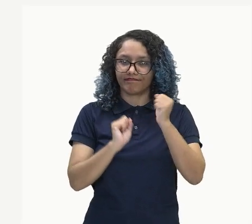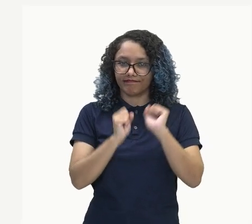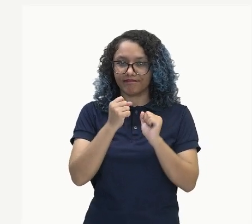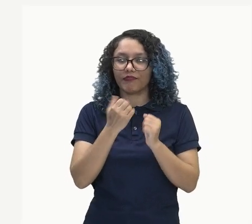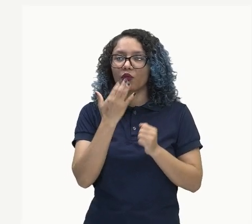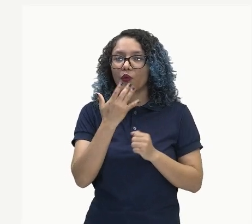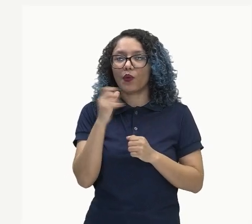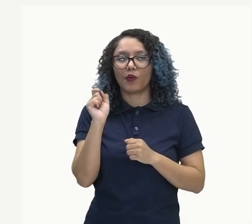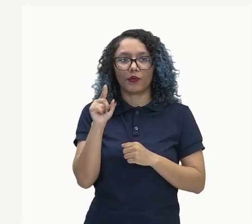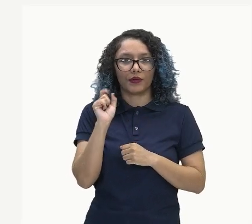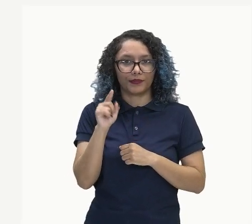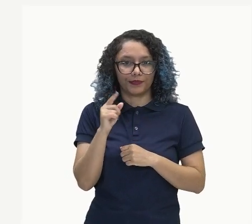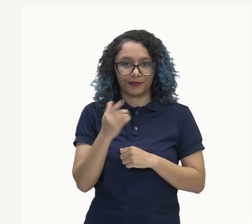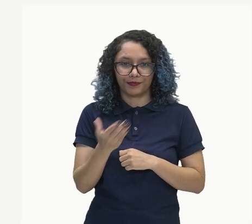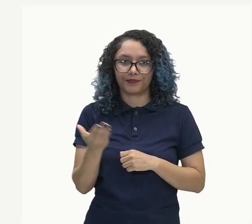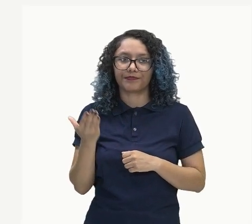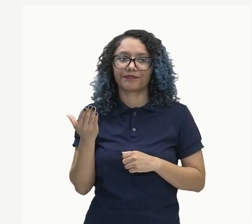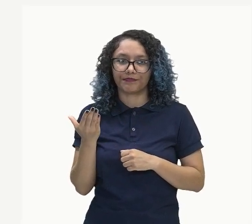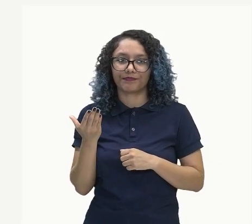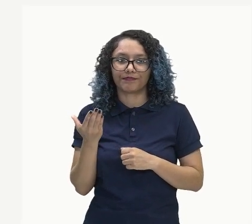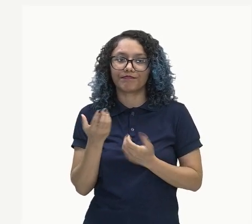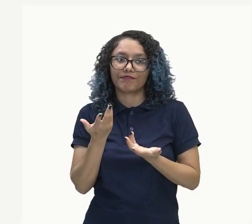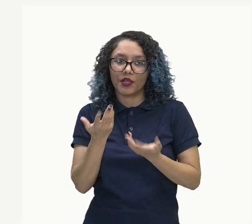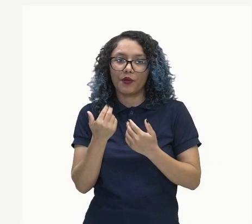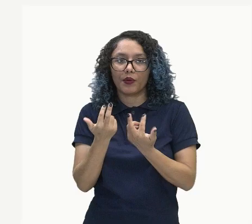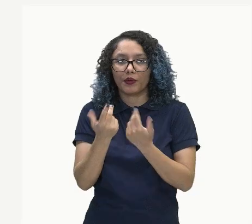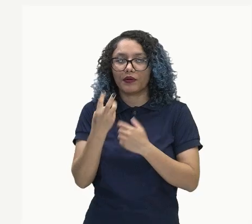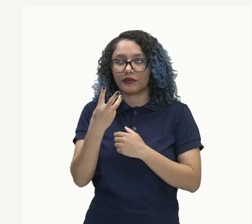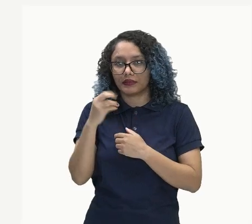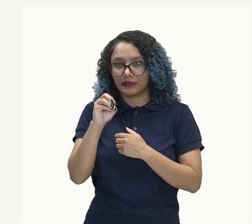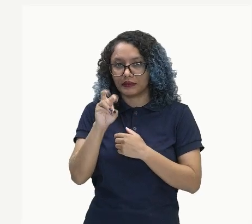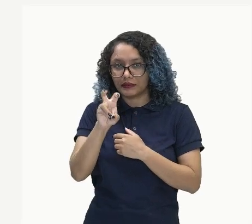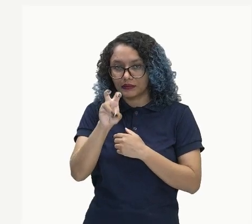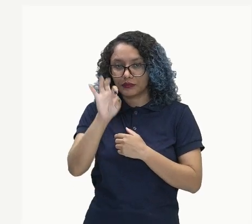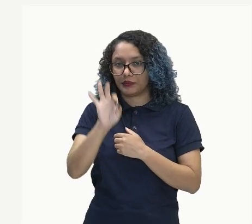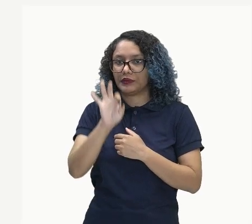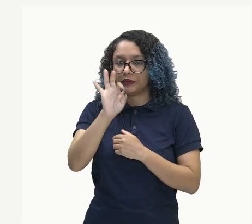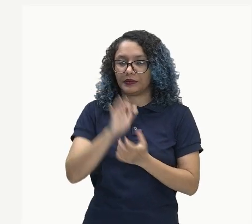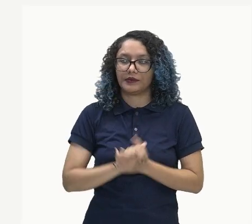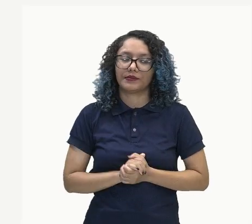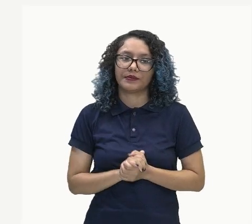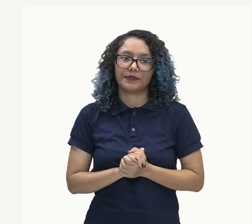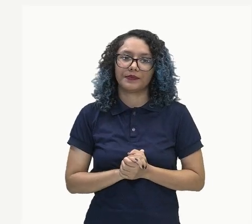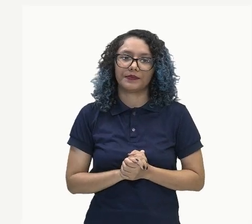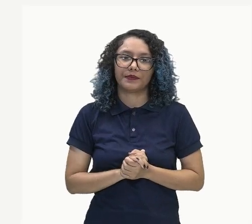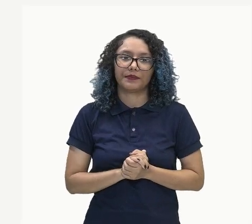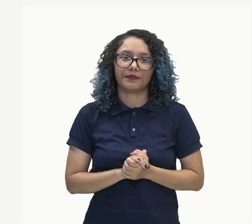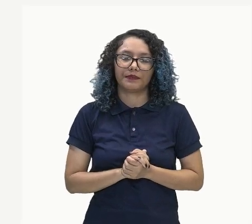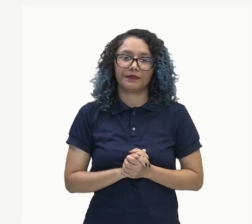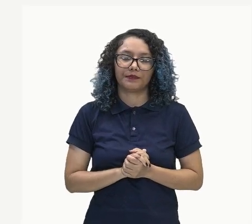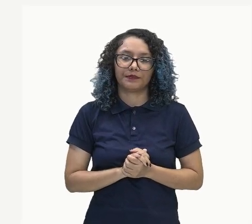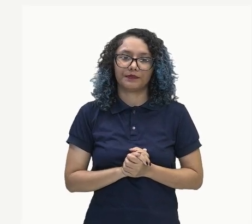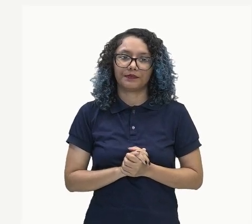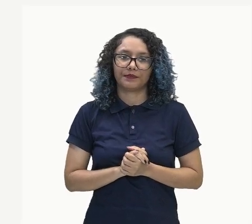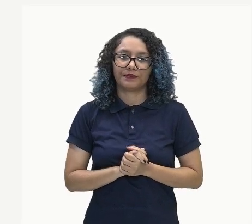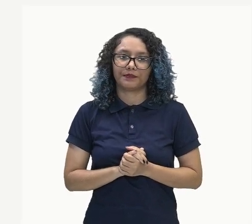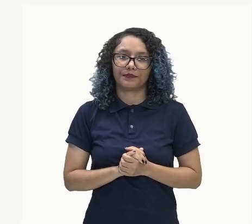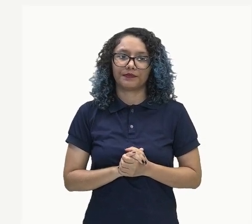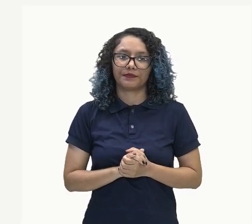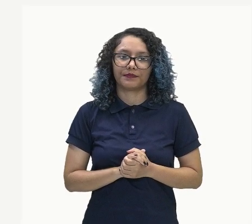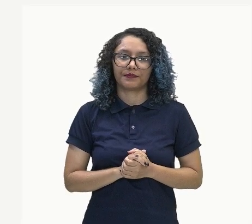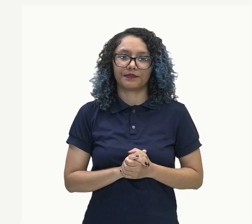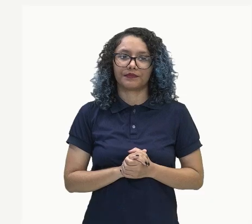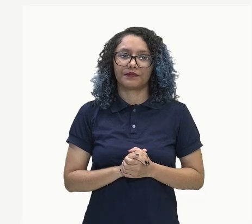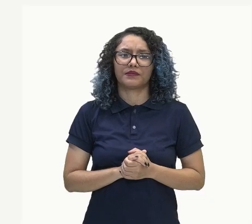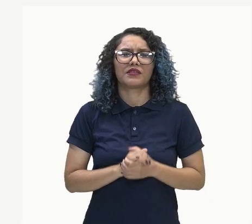cor azul. Então, ó, 35%. Com esse gráfico, não é